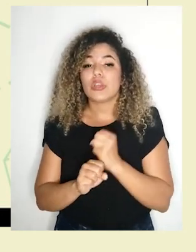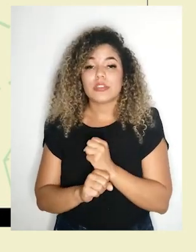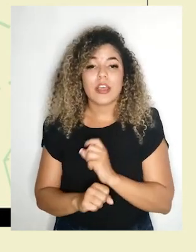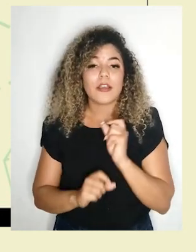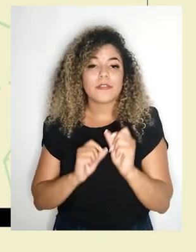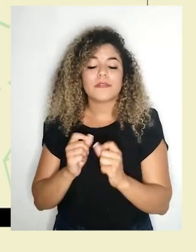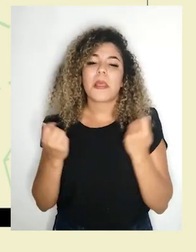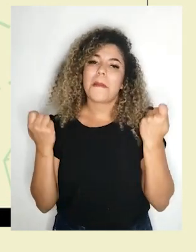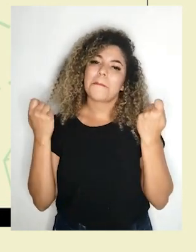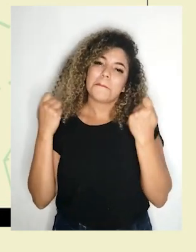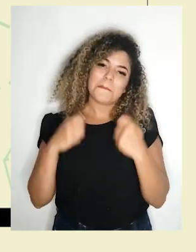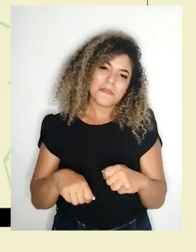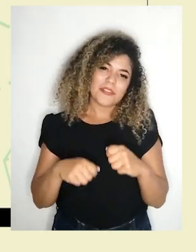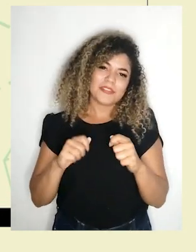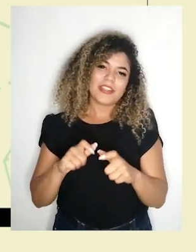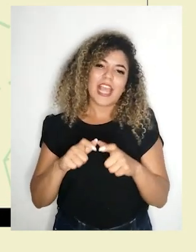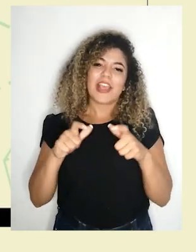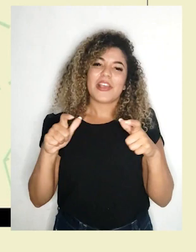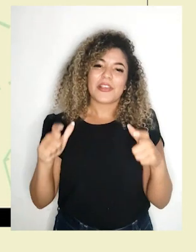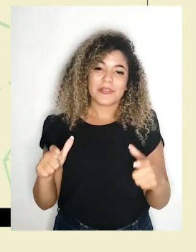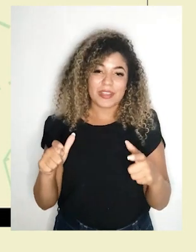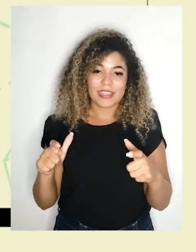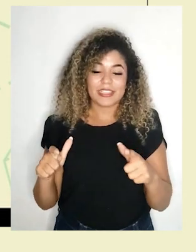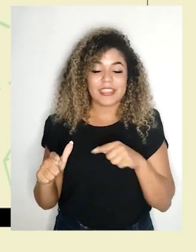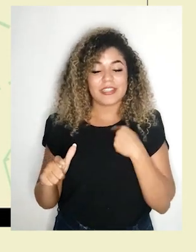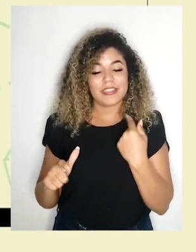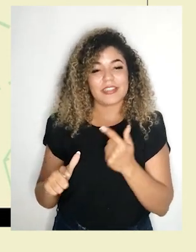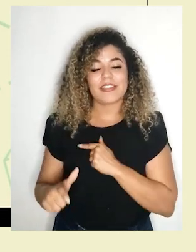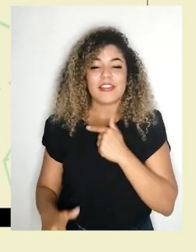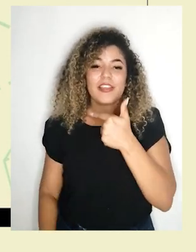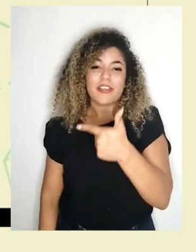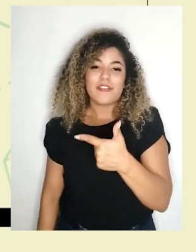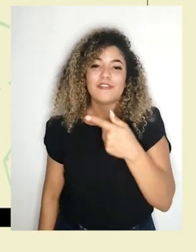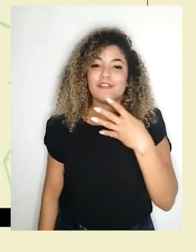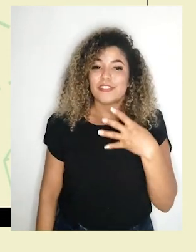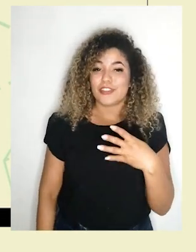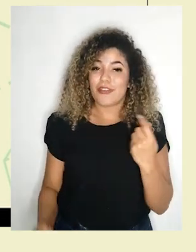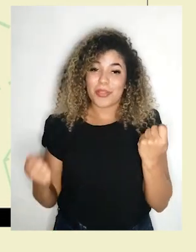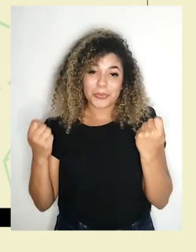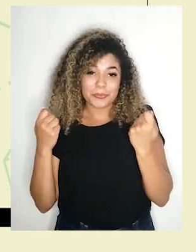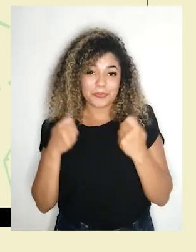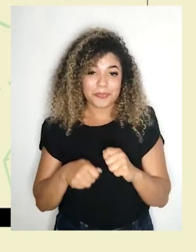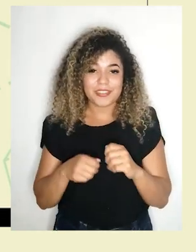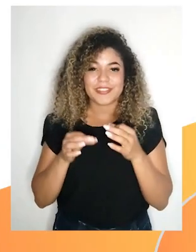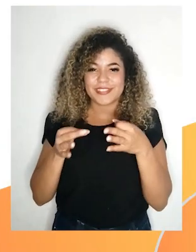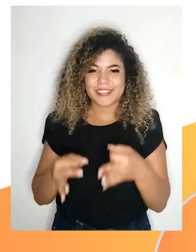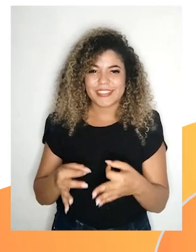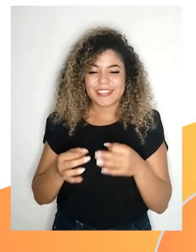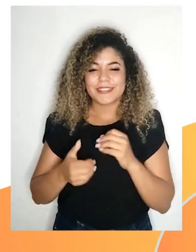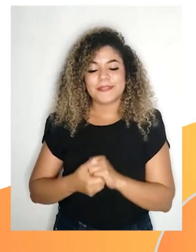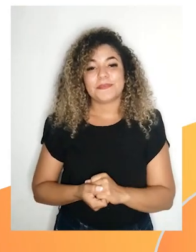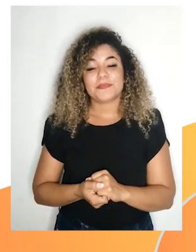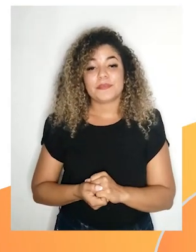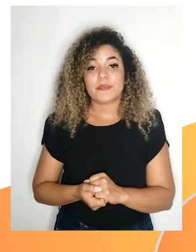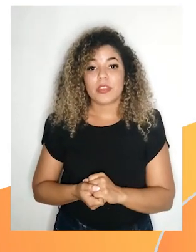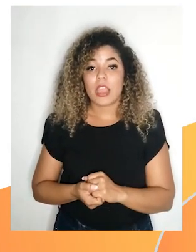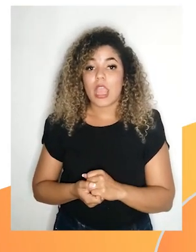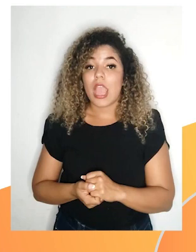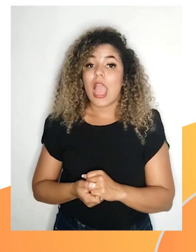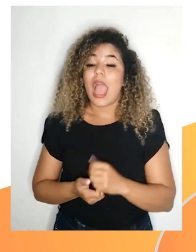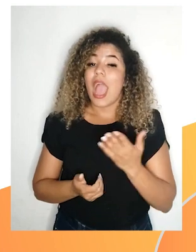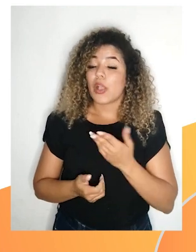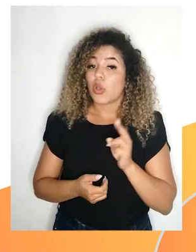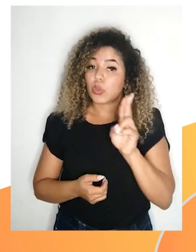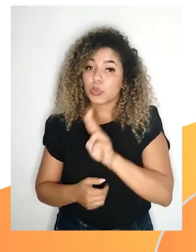de possibilidades maior, né? Que aí a gente já teria 24 possibilidades, certinho? E olha só, com a